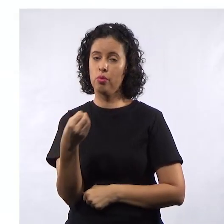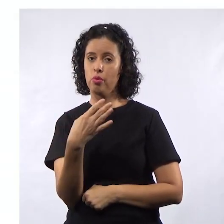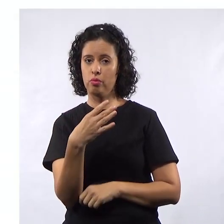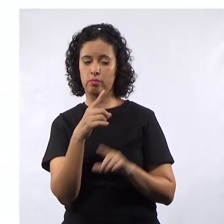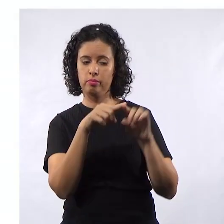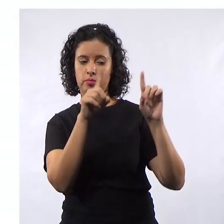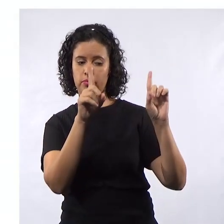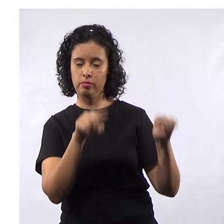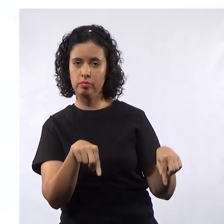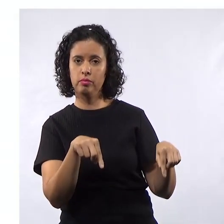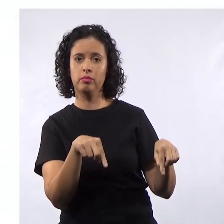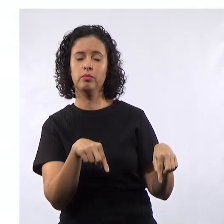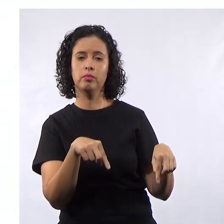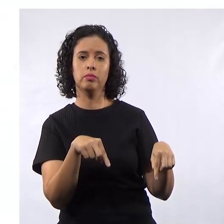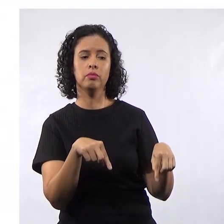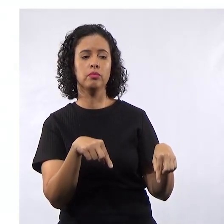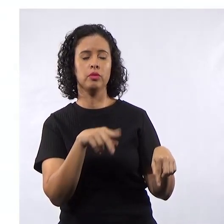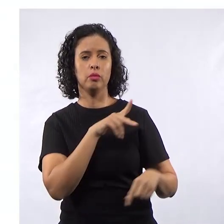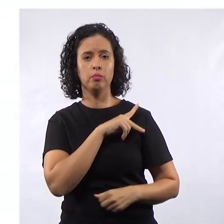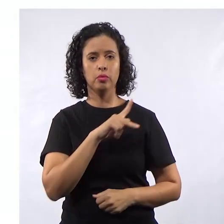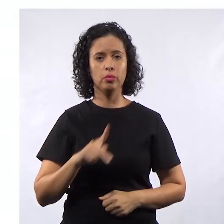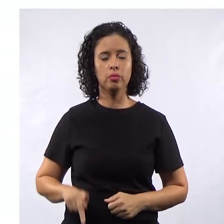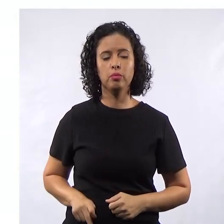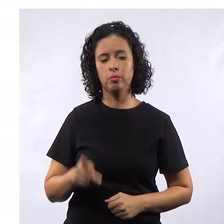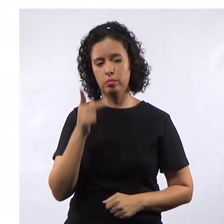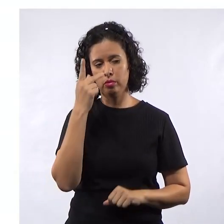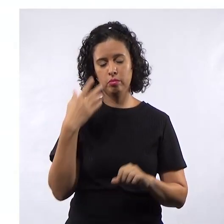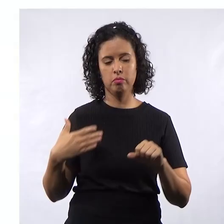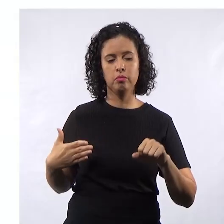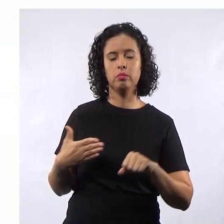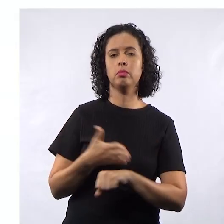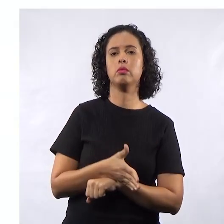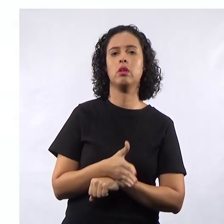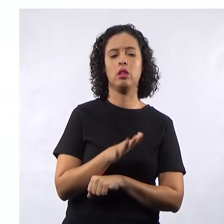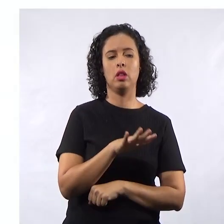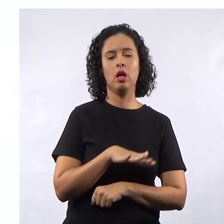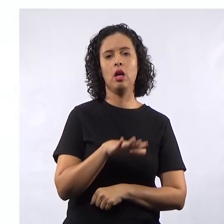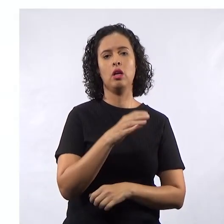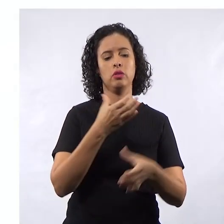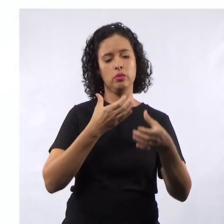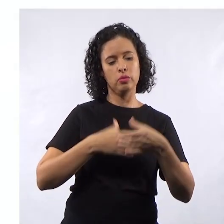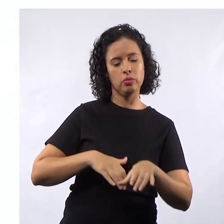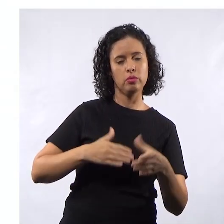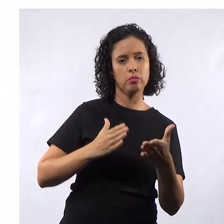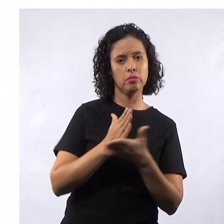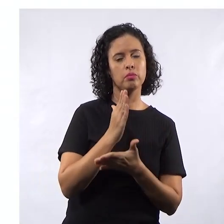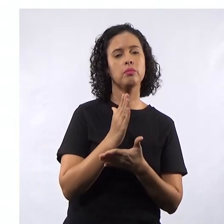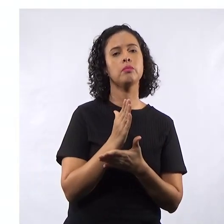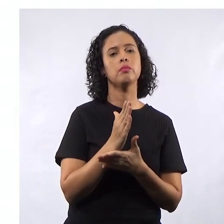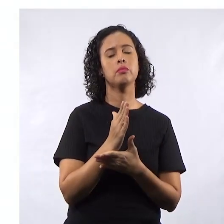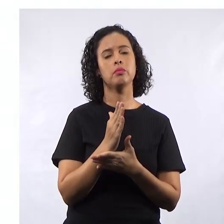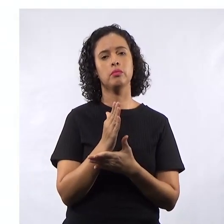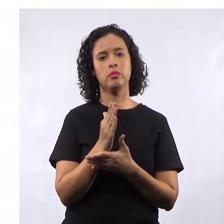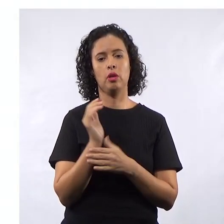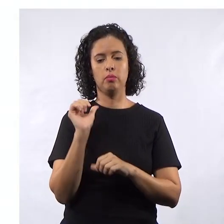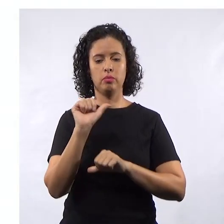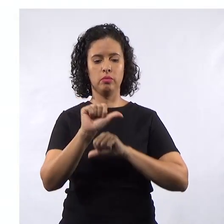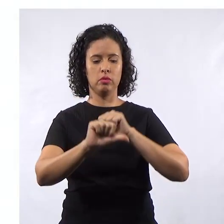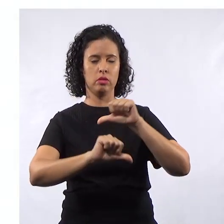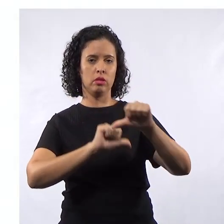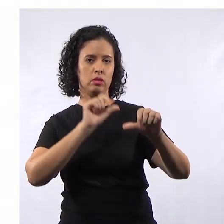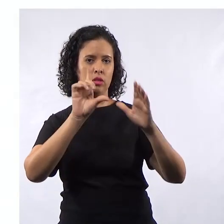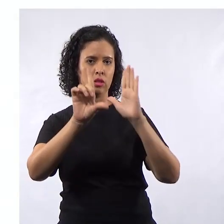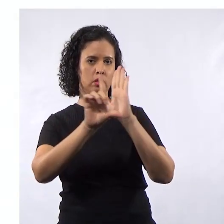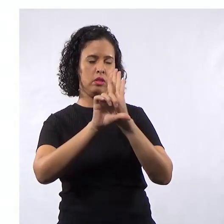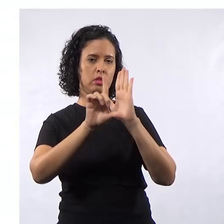novos servidores públicos, pessoas que venham a ingressar aí, né, nessa questão dos concursos públicos aí para estar mudando